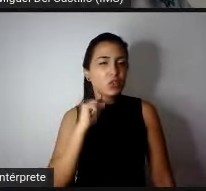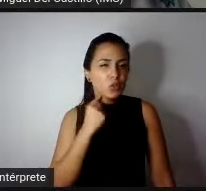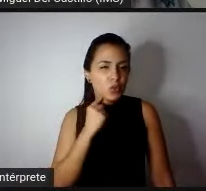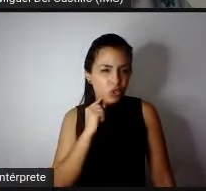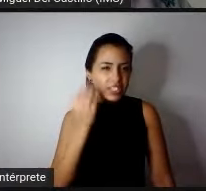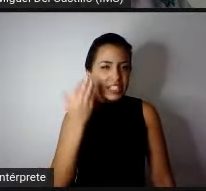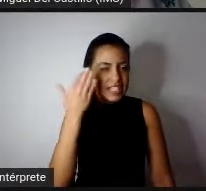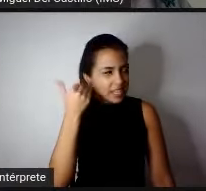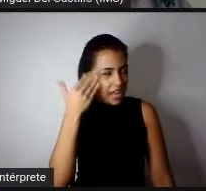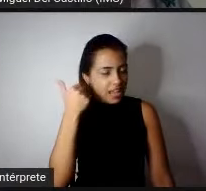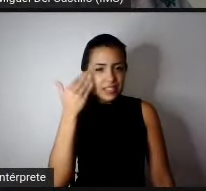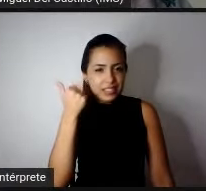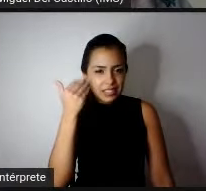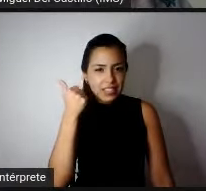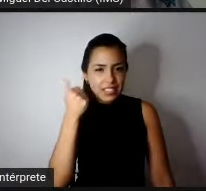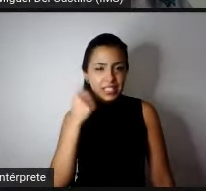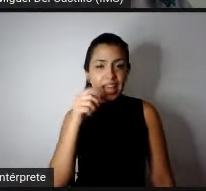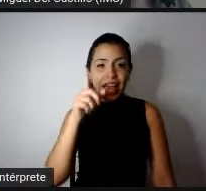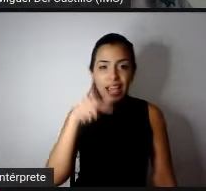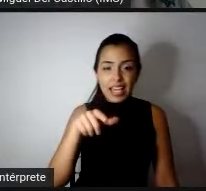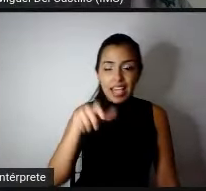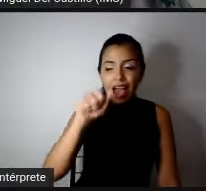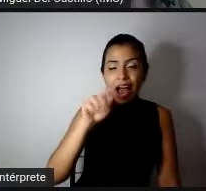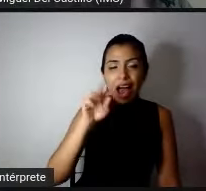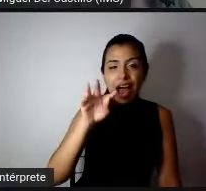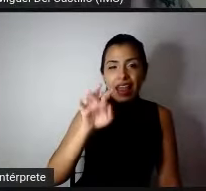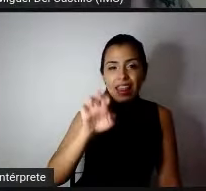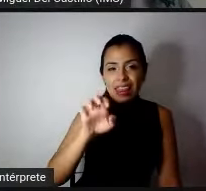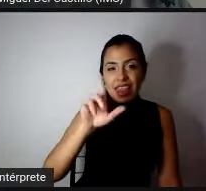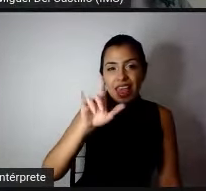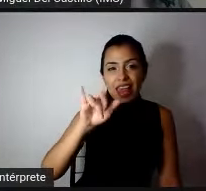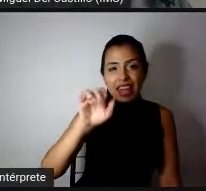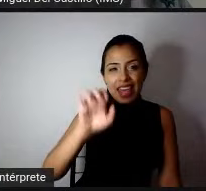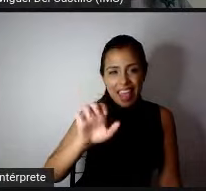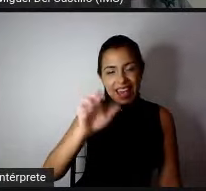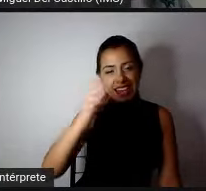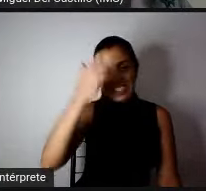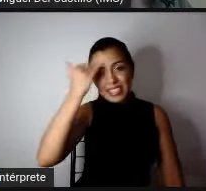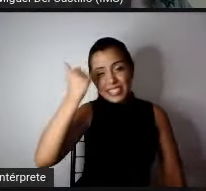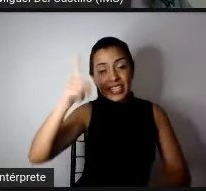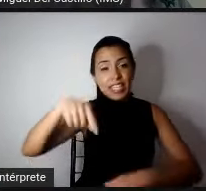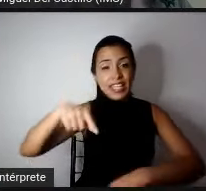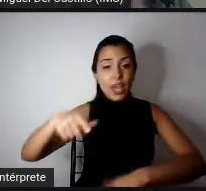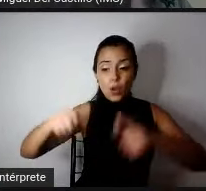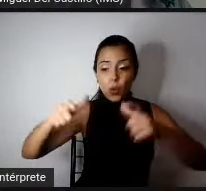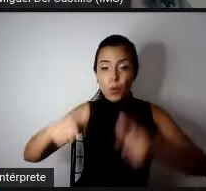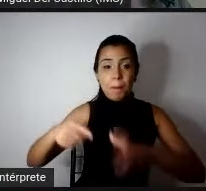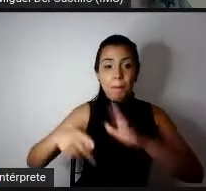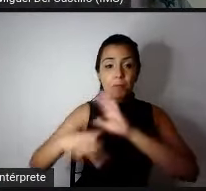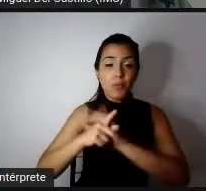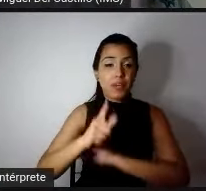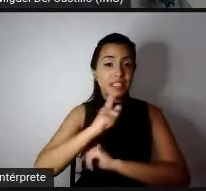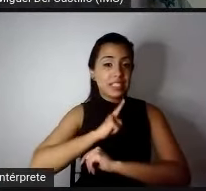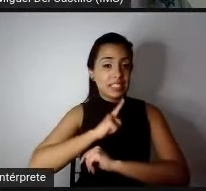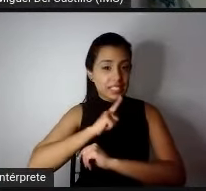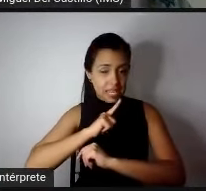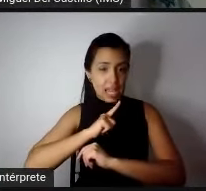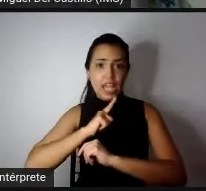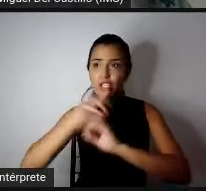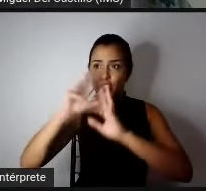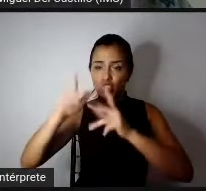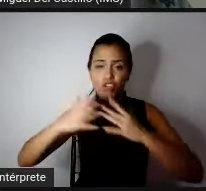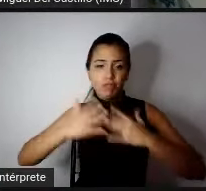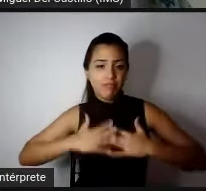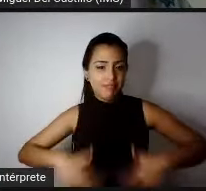velhos... ateliês, né? Dos velhos ateliês, né? Onde você tem, né, exatamente isso, né? Quer dizer,